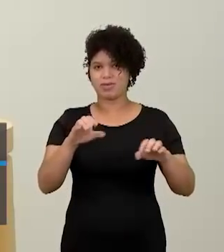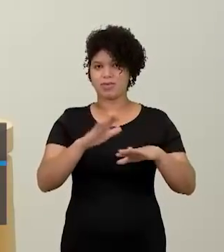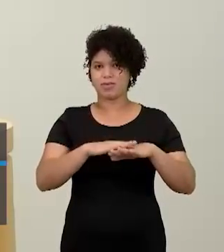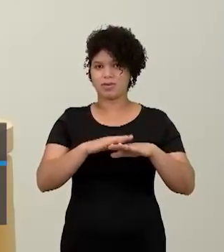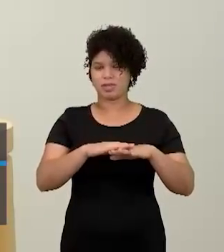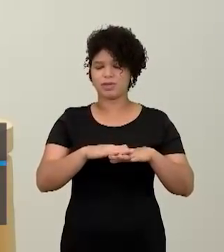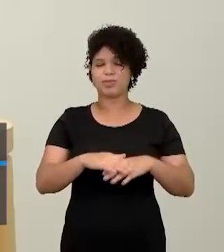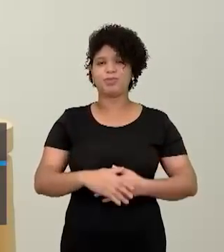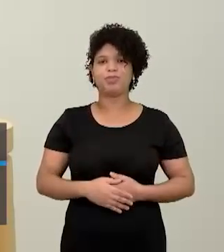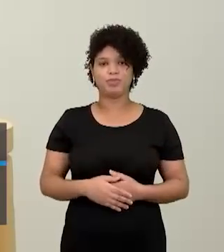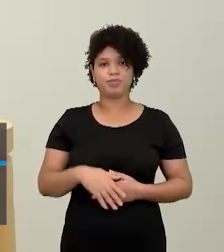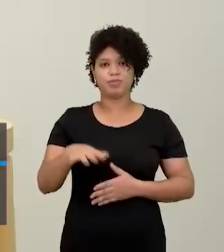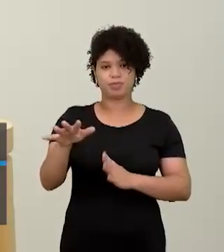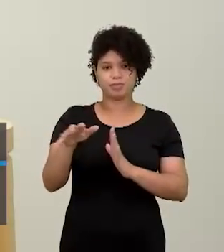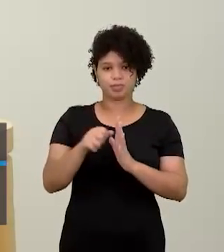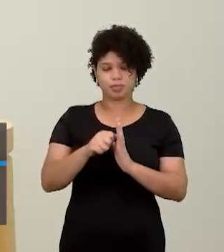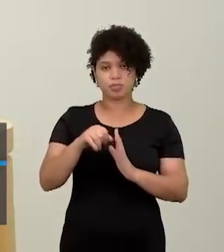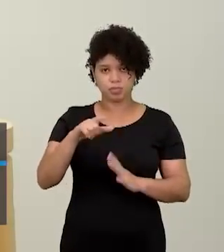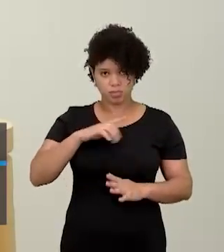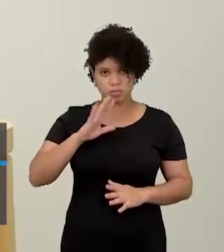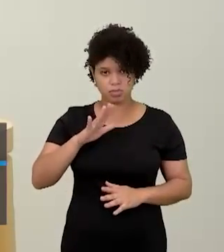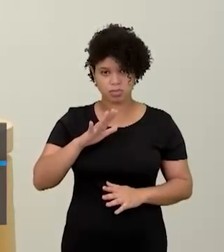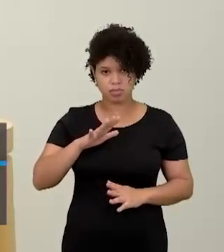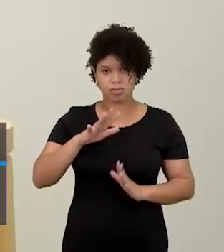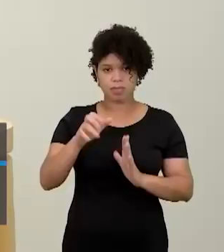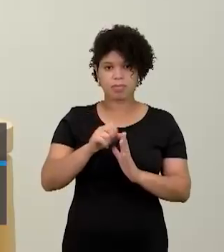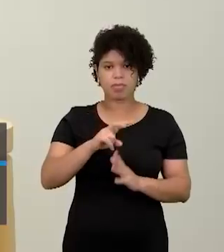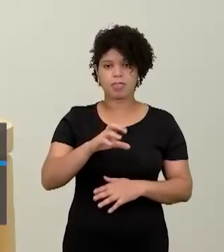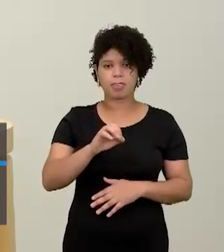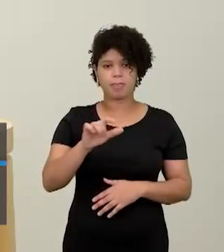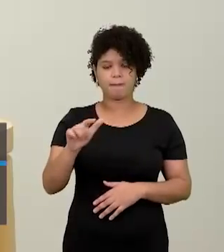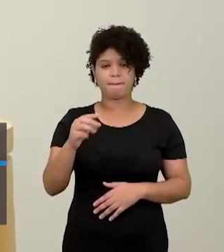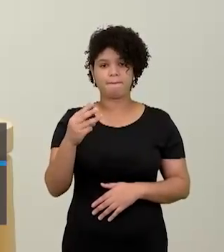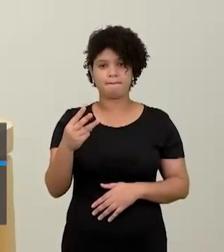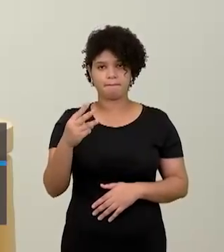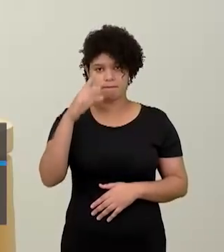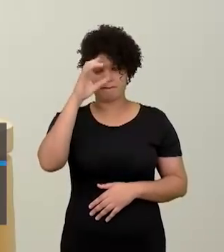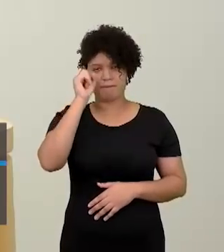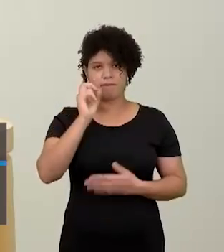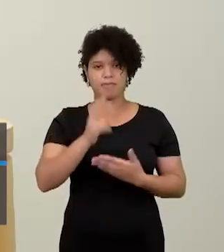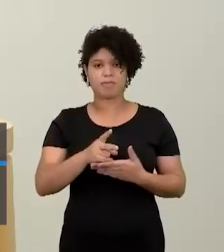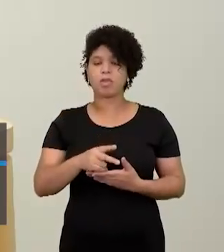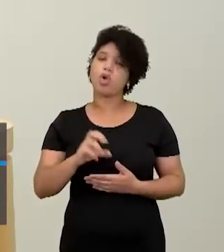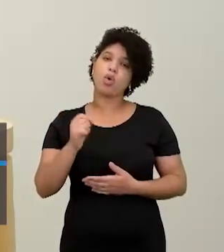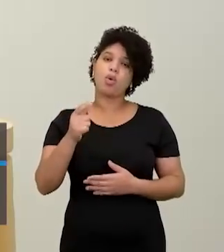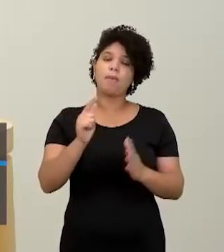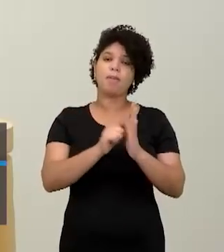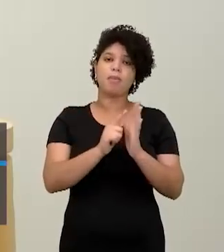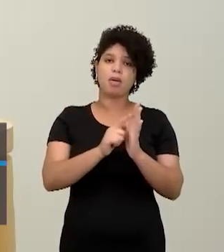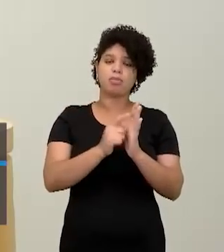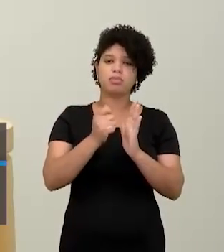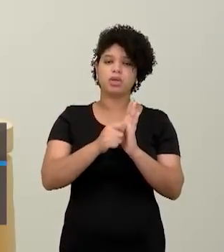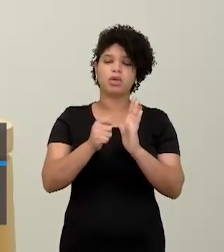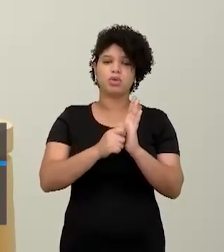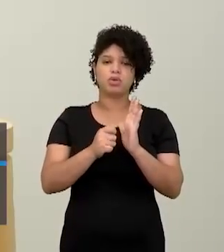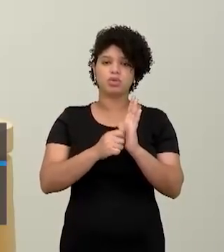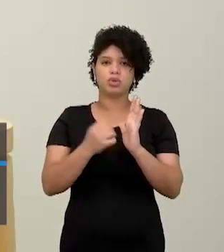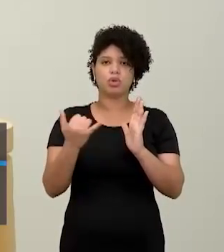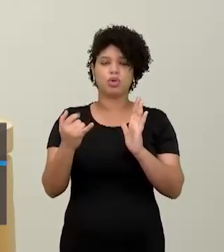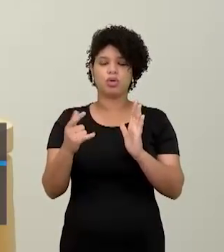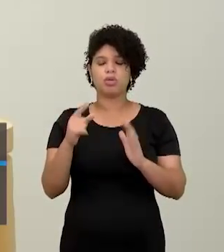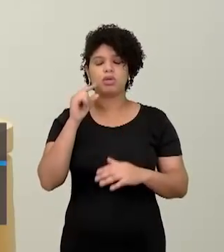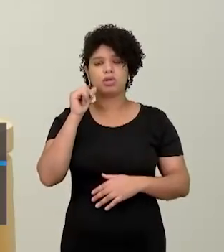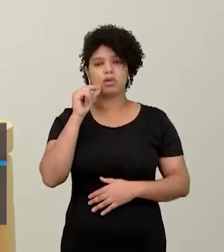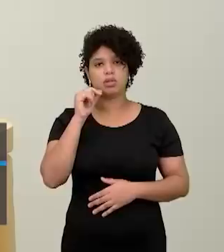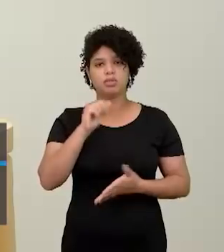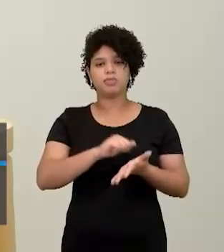bem? Então, separe aí se você já recebeu o material volume 3 do Aprender Sempre. Se não, separe aí folhas para anotação, lápis,